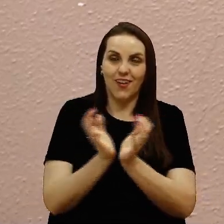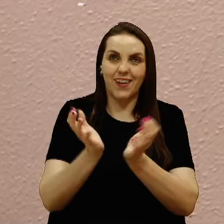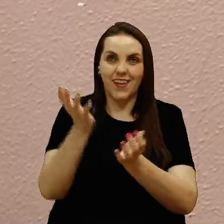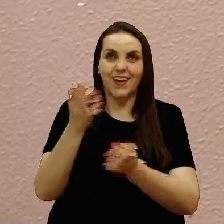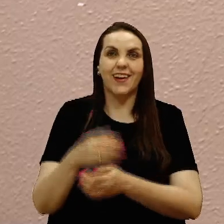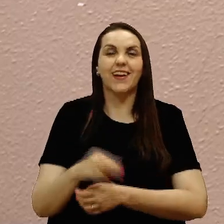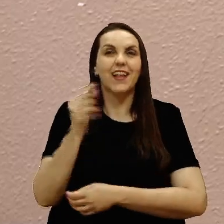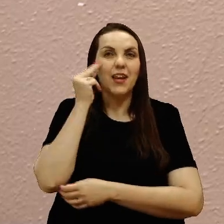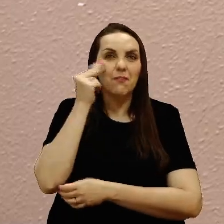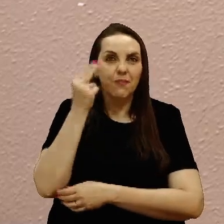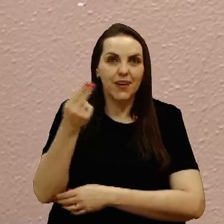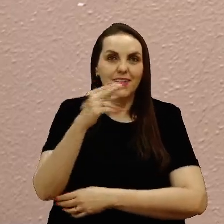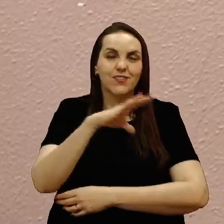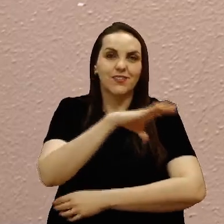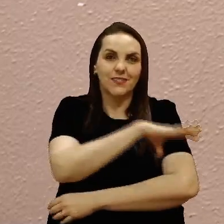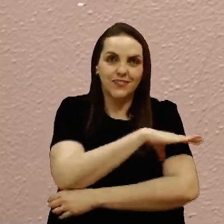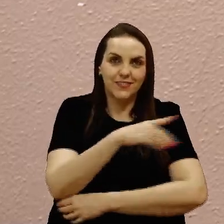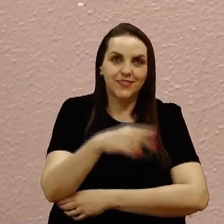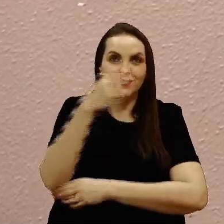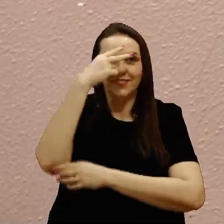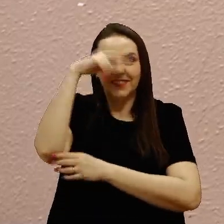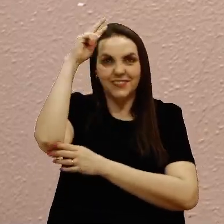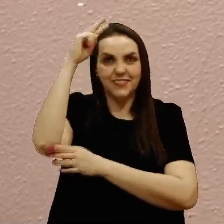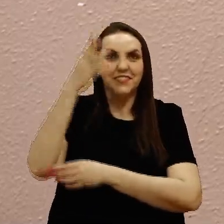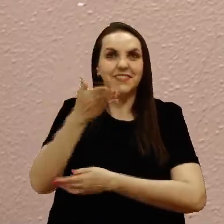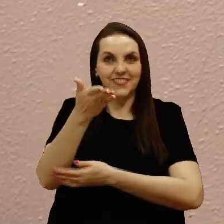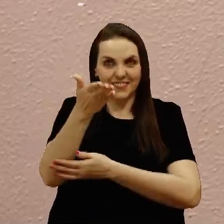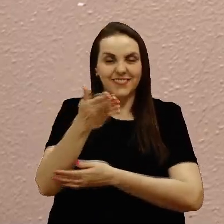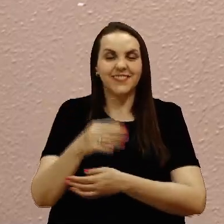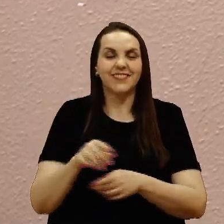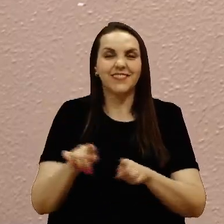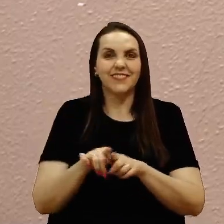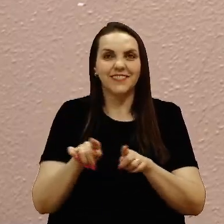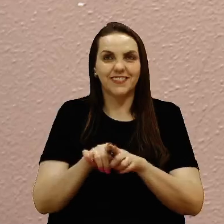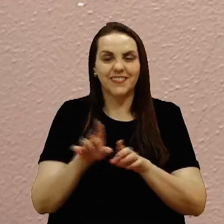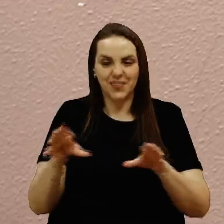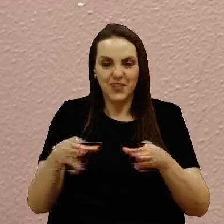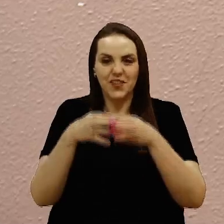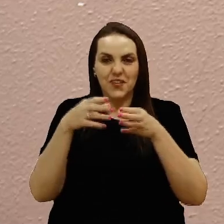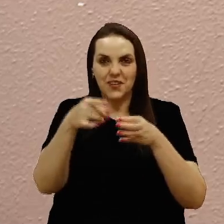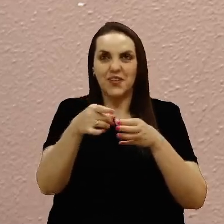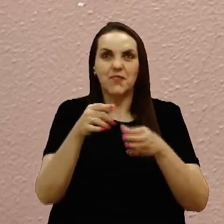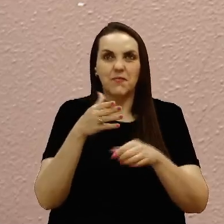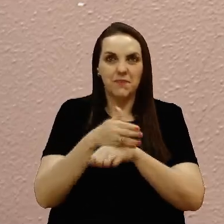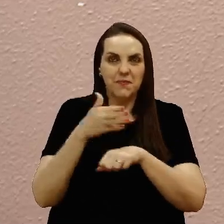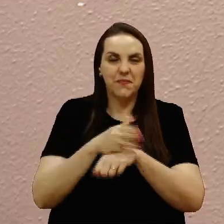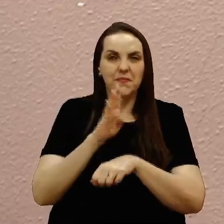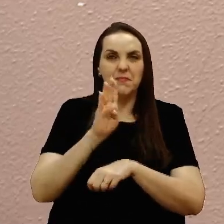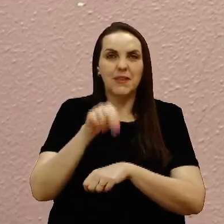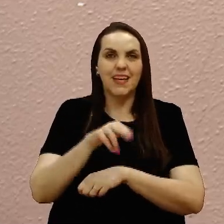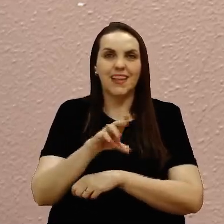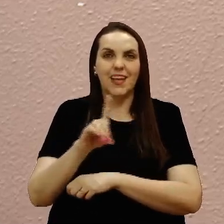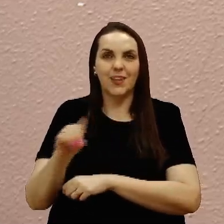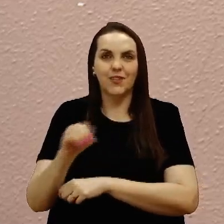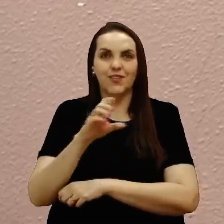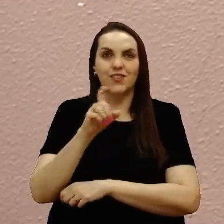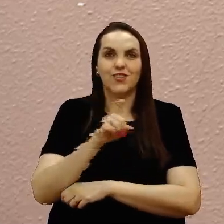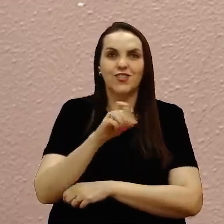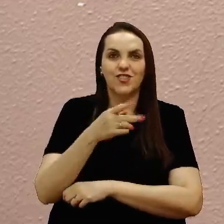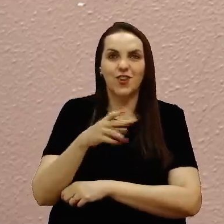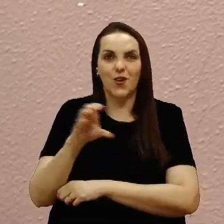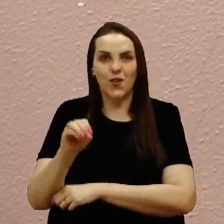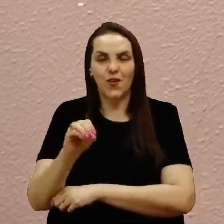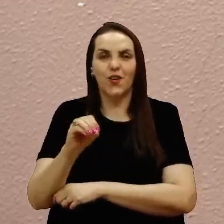Ramon, vereador Edson da Rosa e o seu gabinete, né, Bernardo, Chico aí, seu João da Vigilância jogou com a gente.